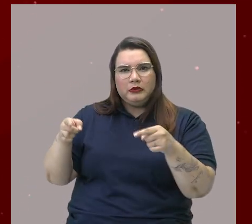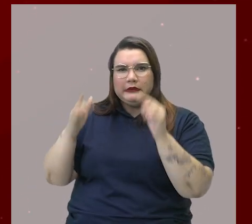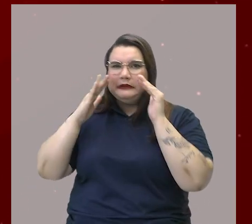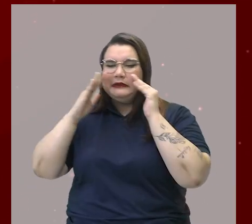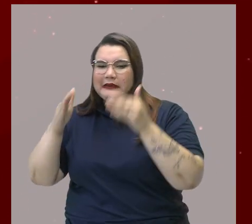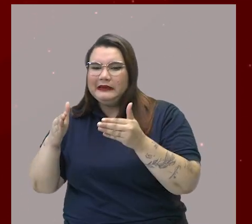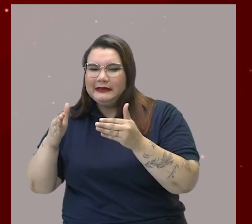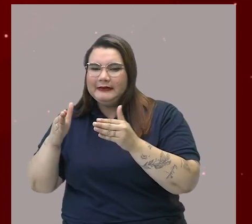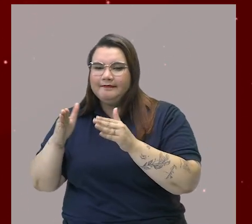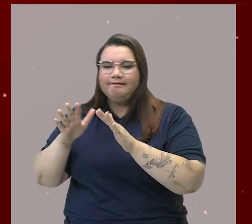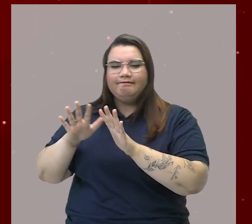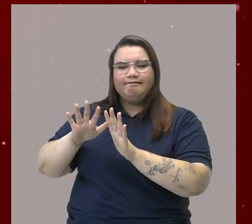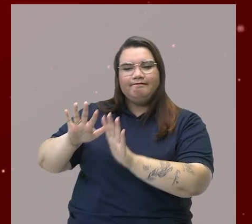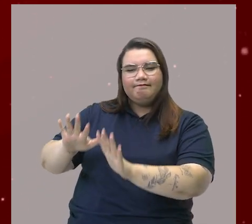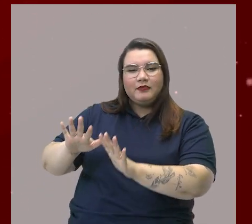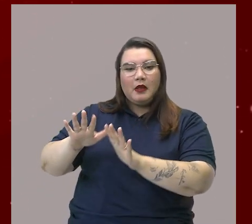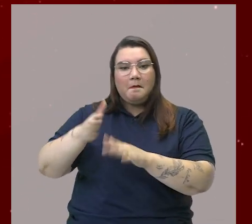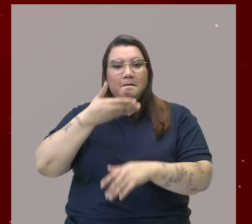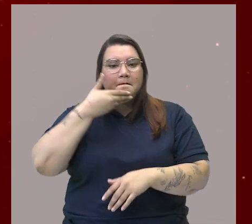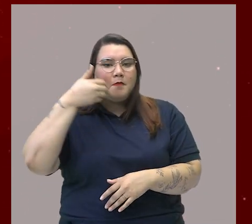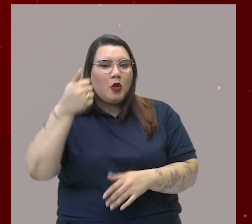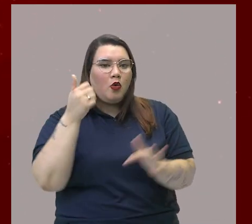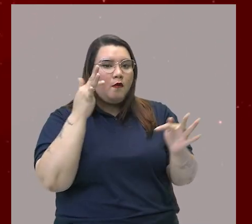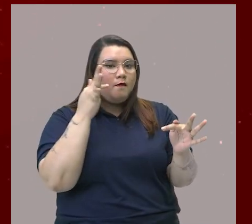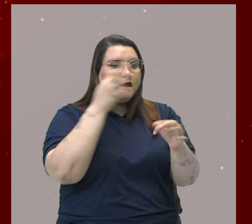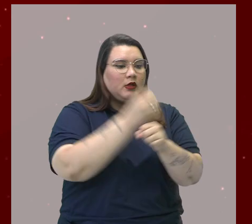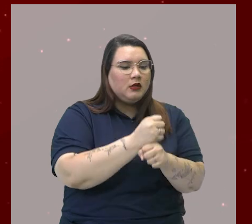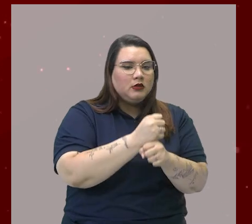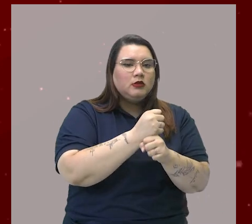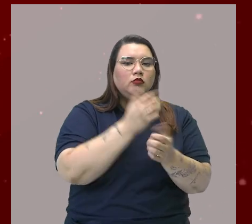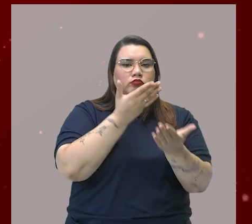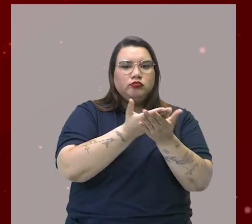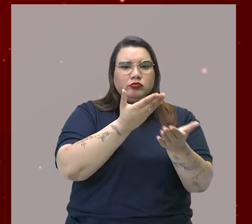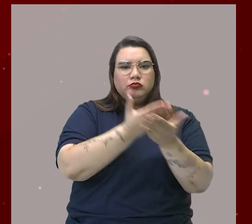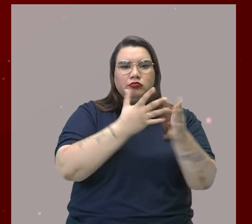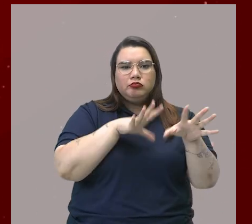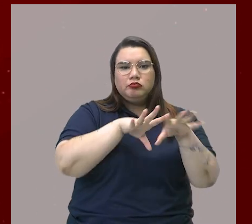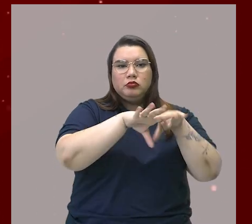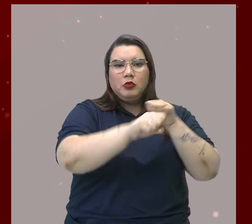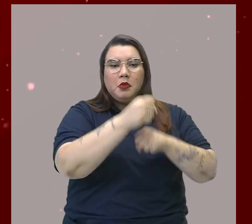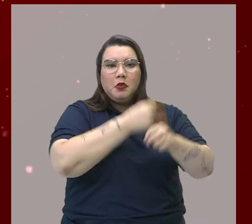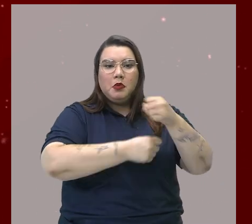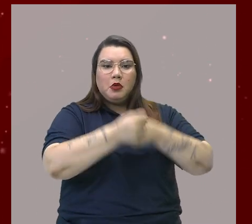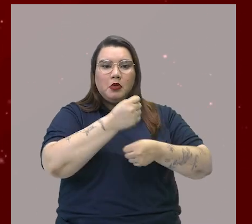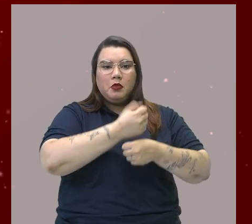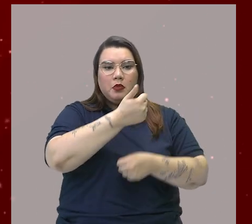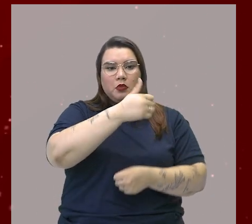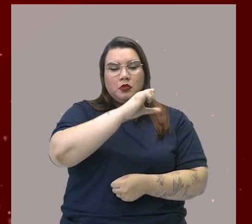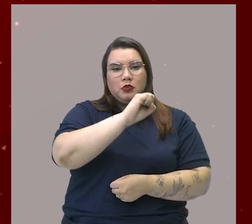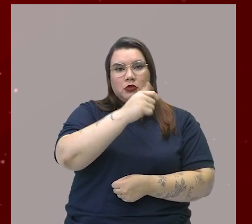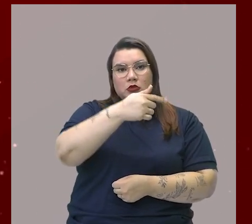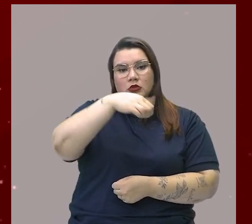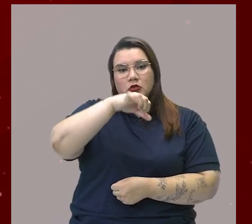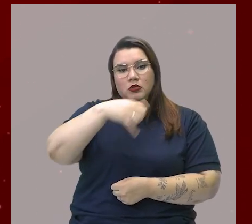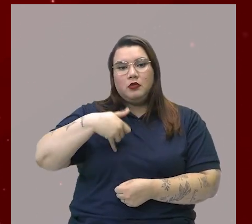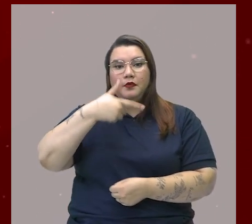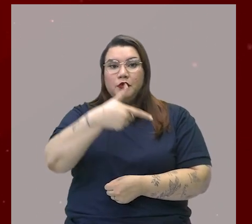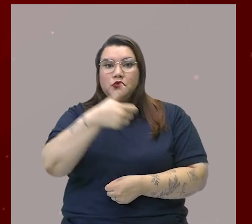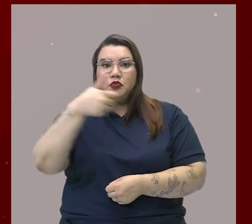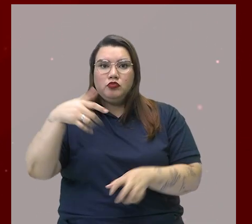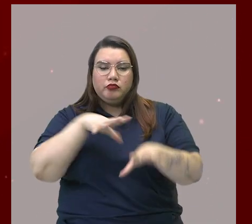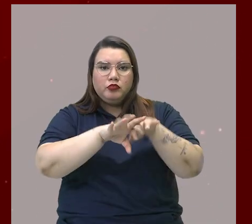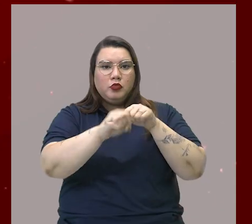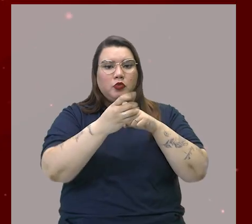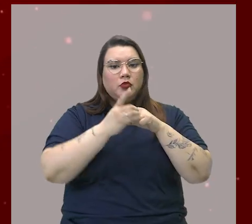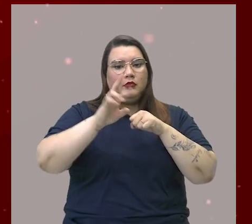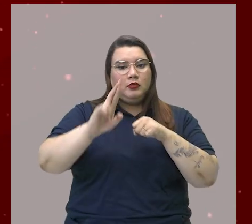todavia, Planck preferia estudar física, tornando-se doutor em 1879, aos 21 anos.